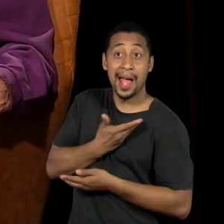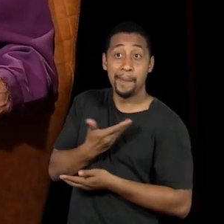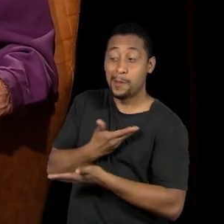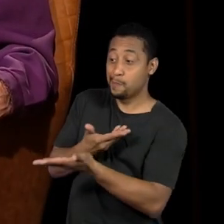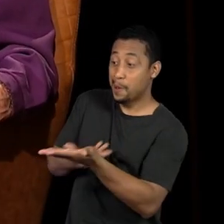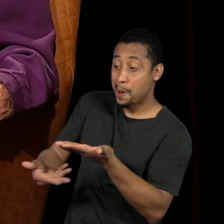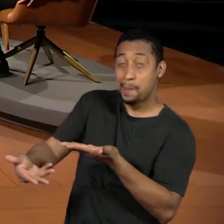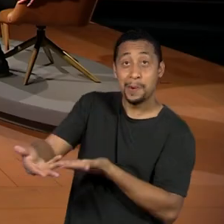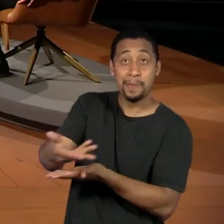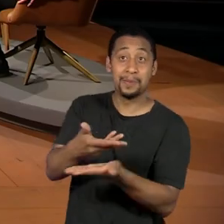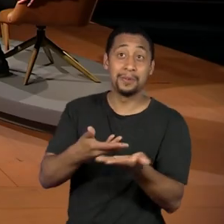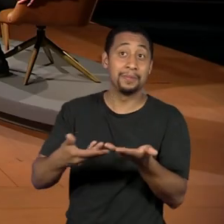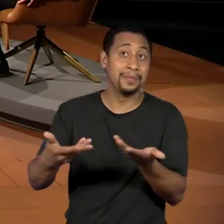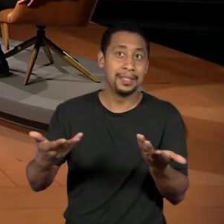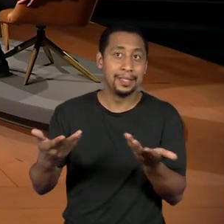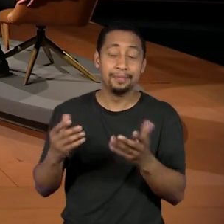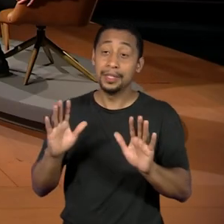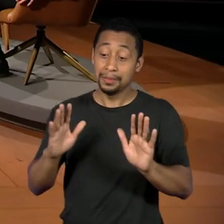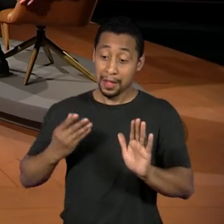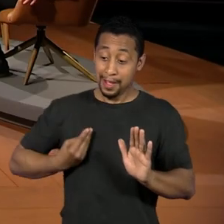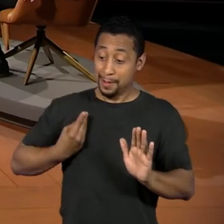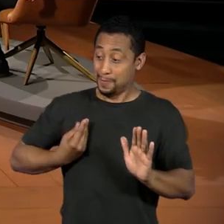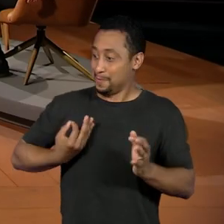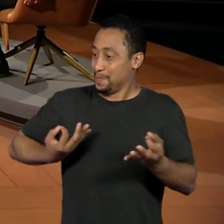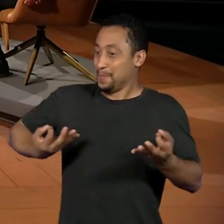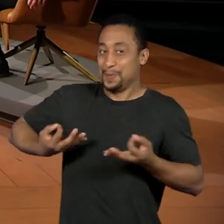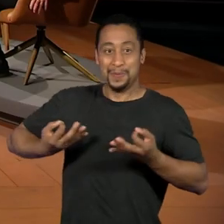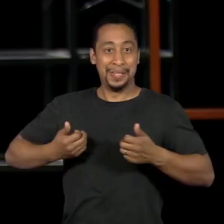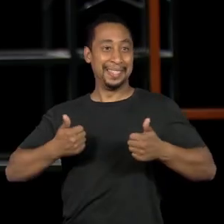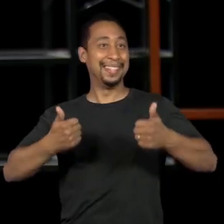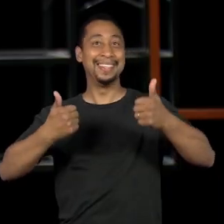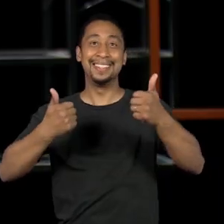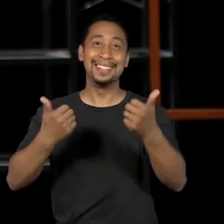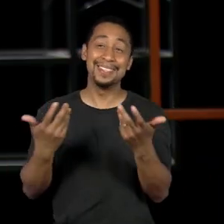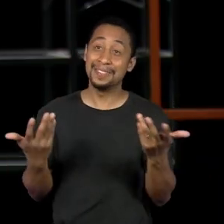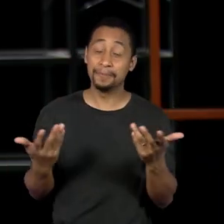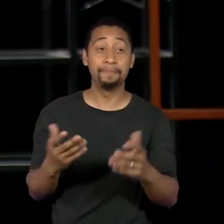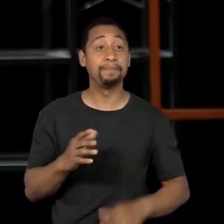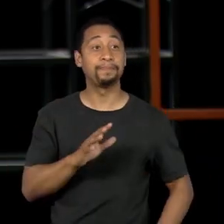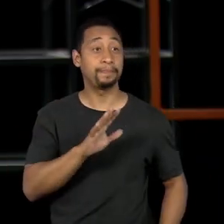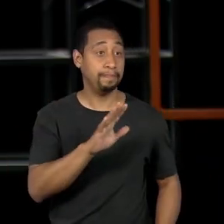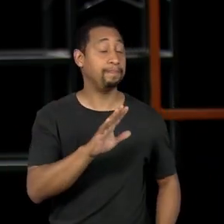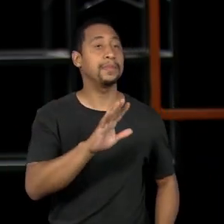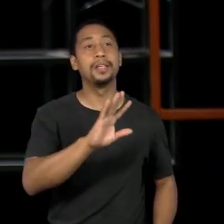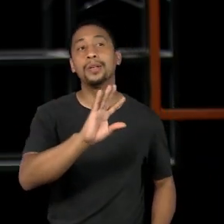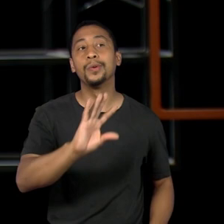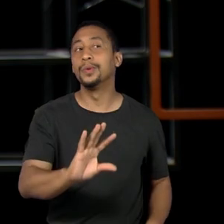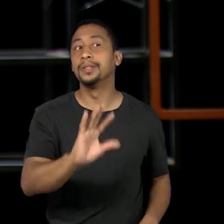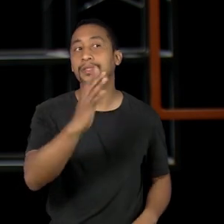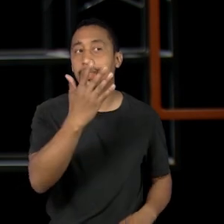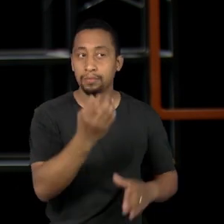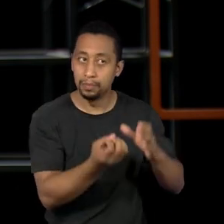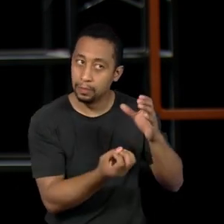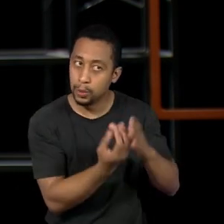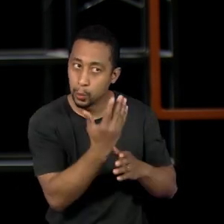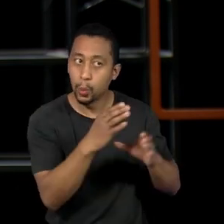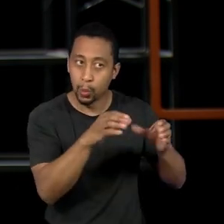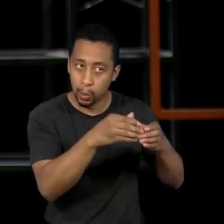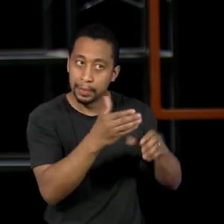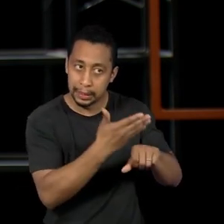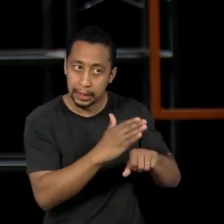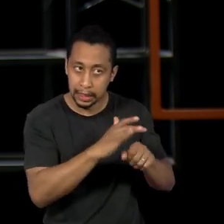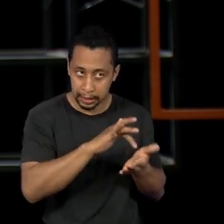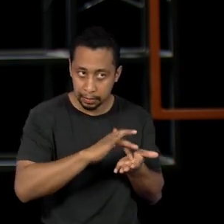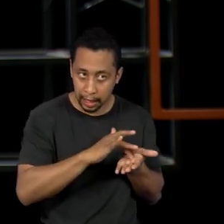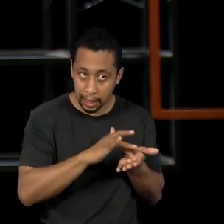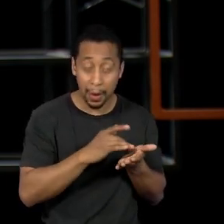é o Padedê perfeito na vida e no palco. E era verdade. Aí surge o Balé Estágio. Sim. E a gente